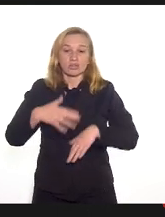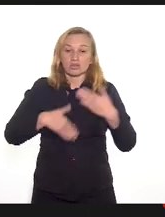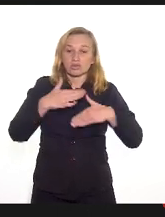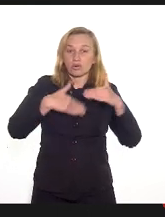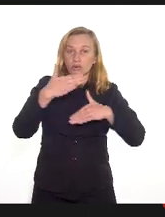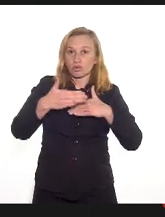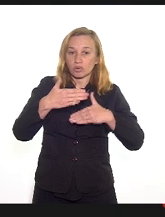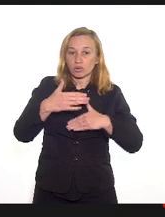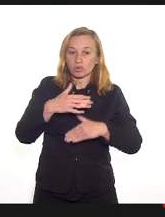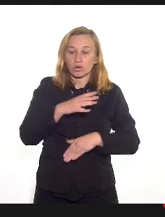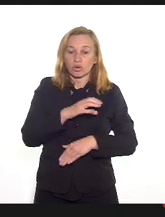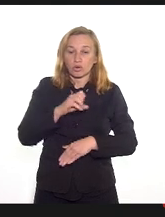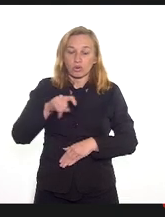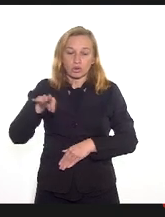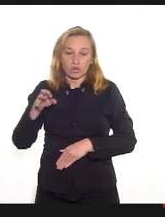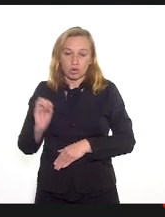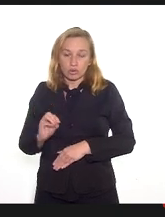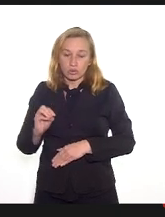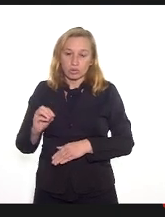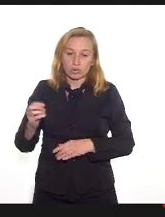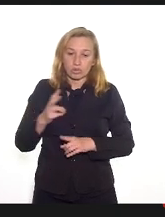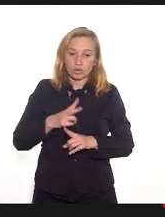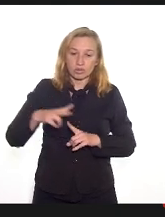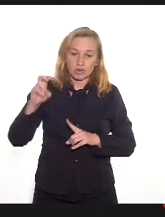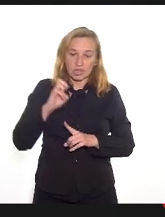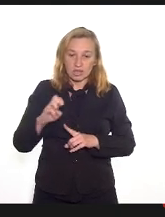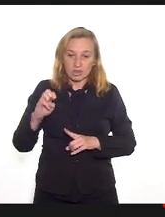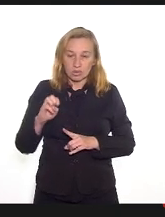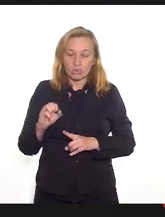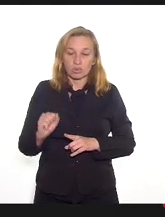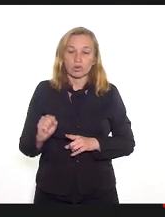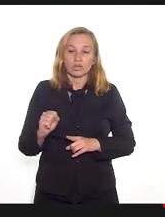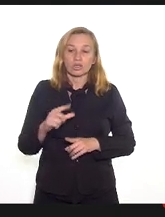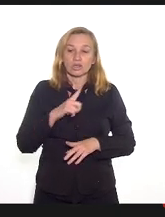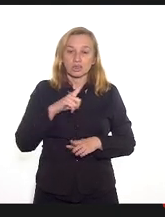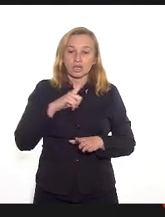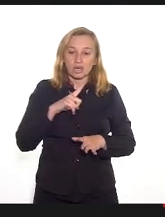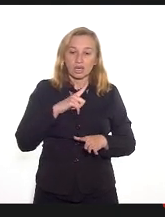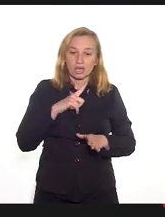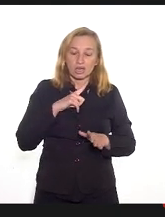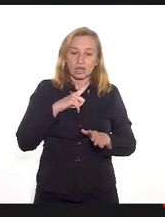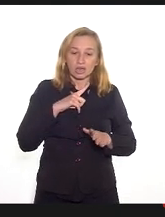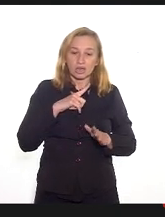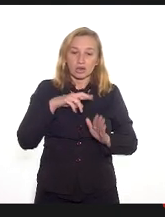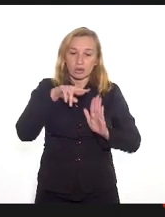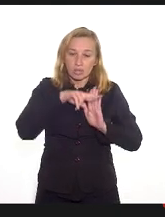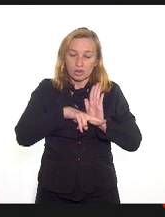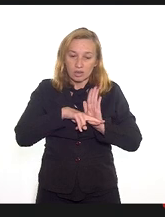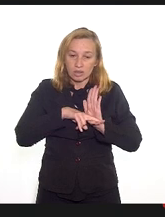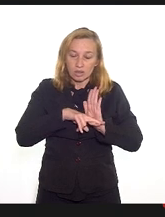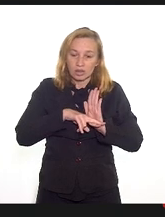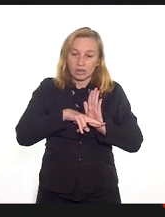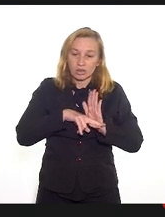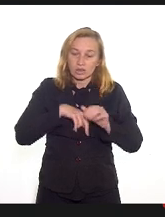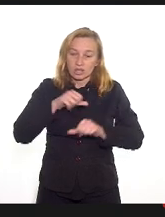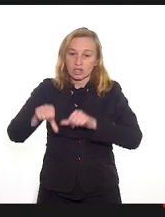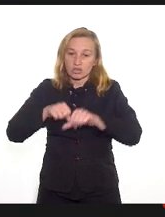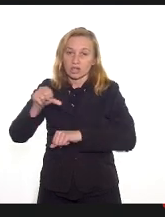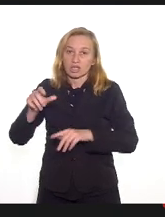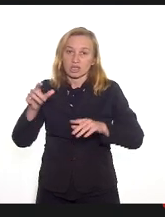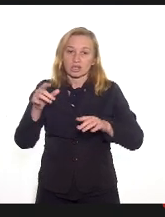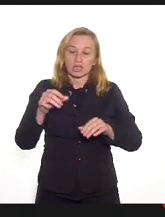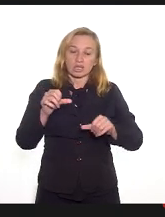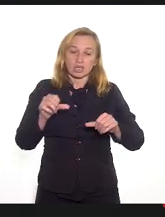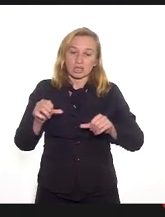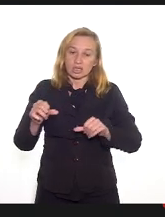com o consórcio vencedor, existe uma cláusula de transferência de tecnologia, como também tem uma